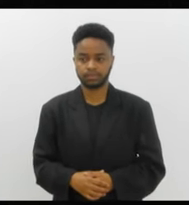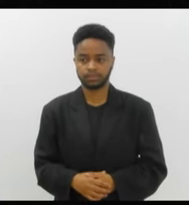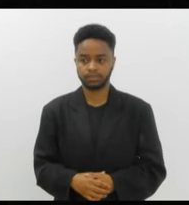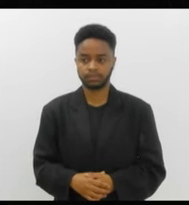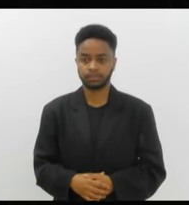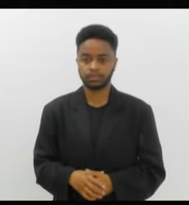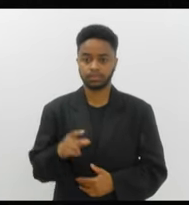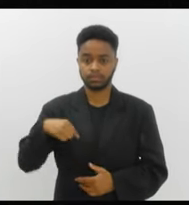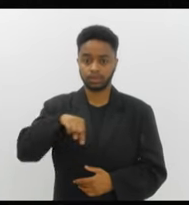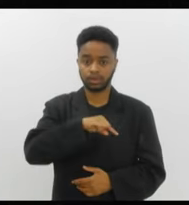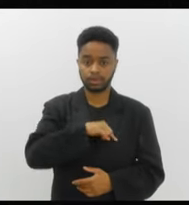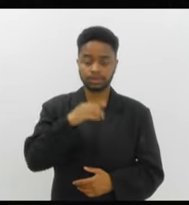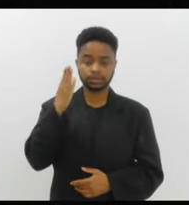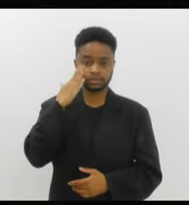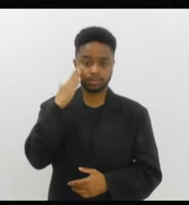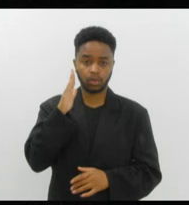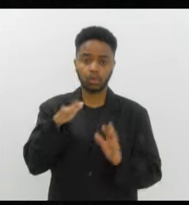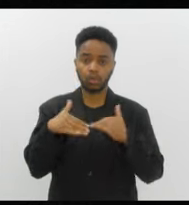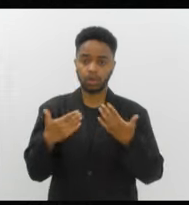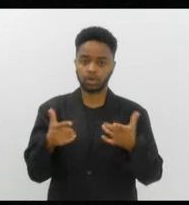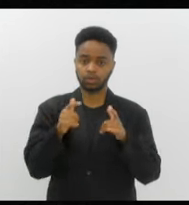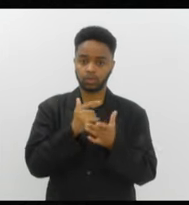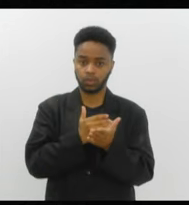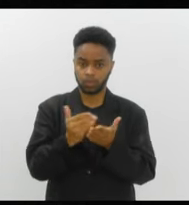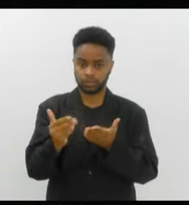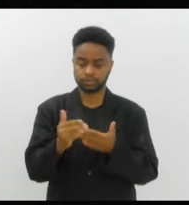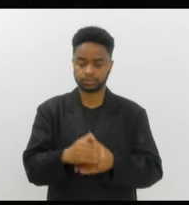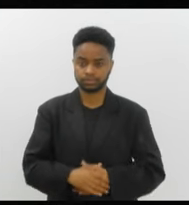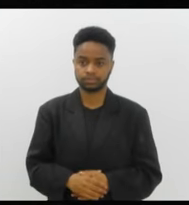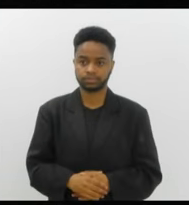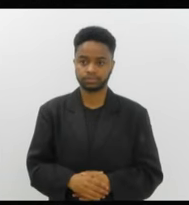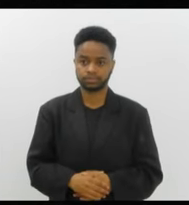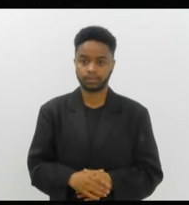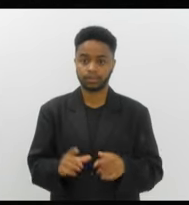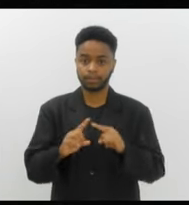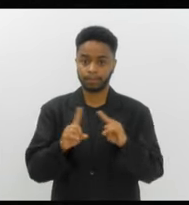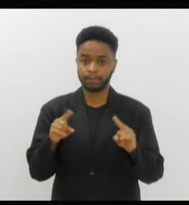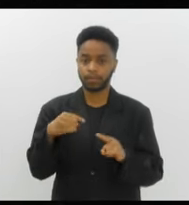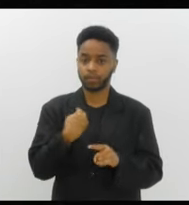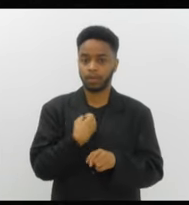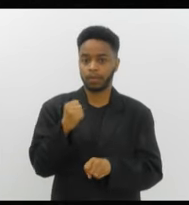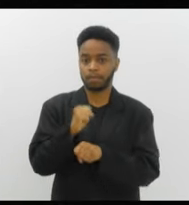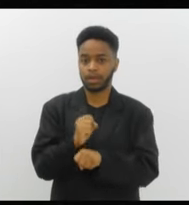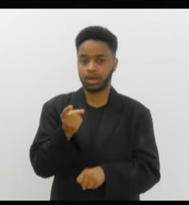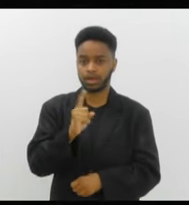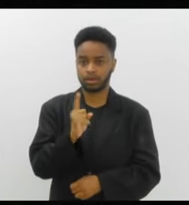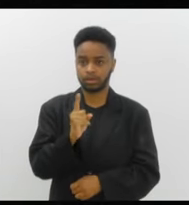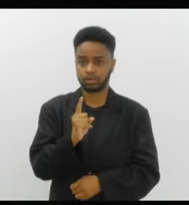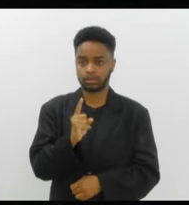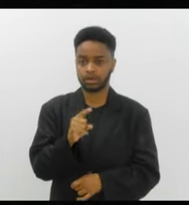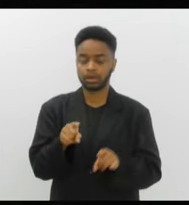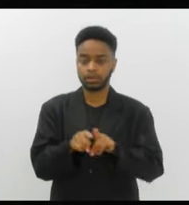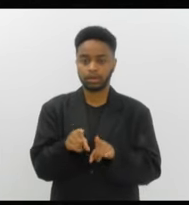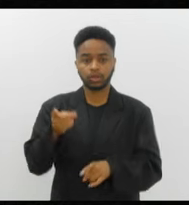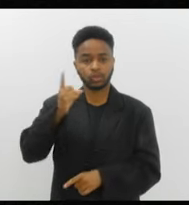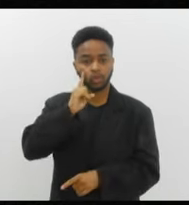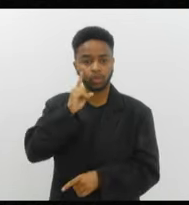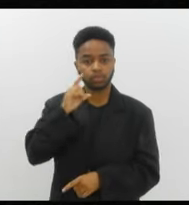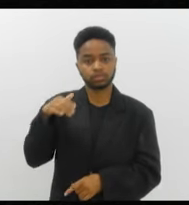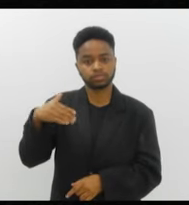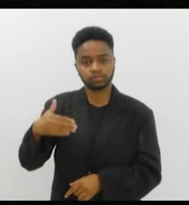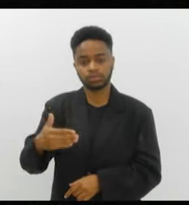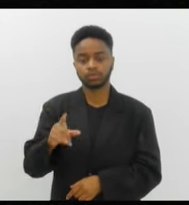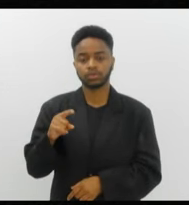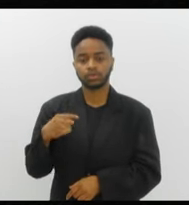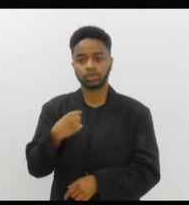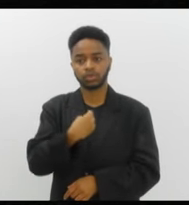Nós sabemos quando começamos, deputada Amorim, mas nós não vamos parar. E a cada dia que passa, a gente